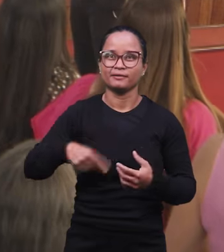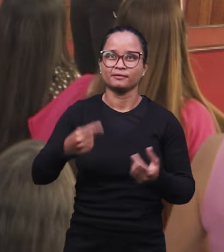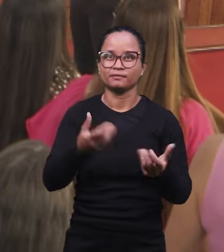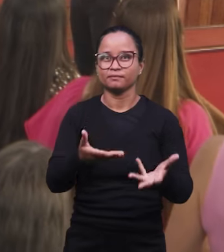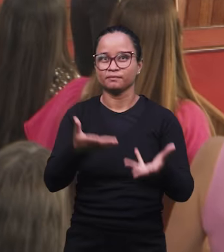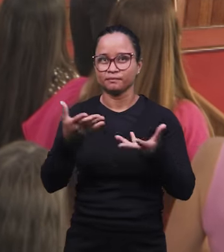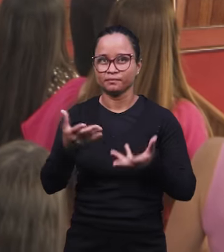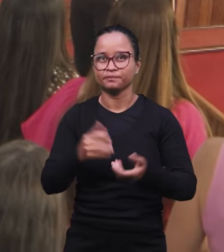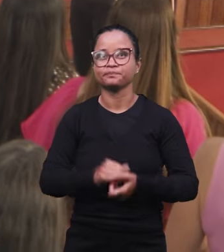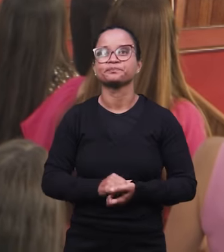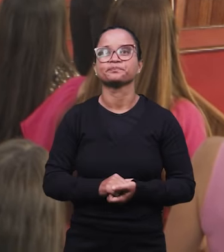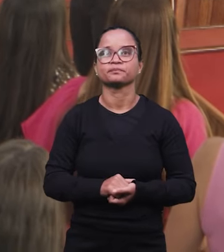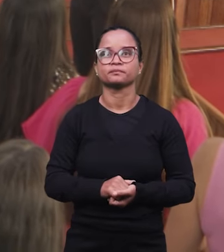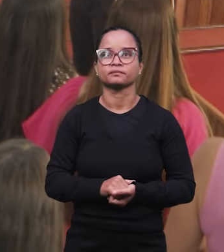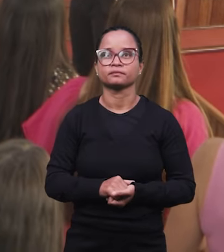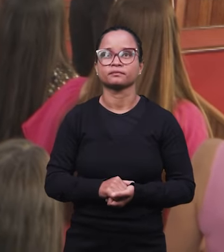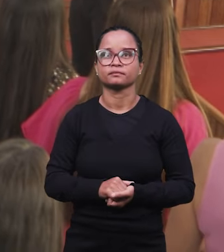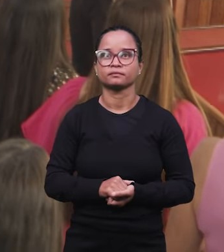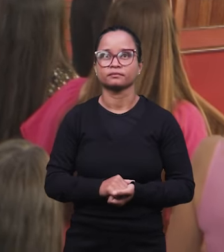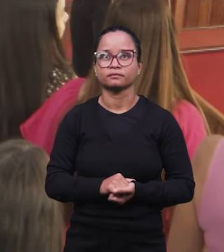nós recebê-los.